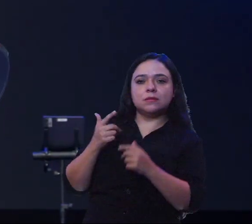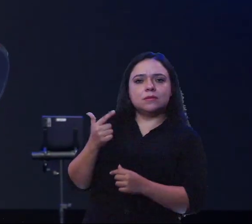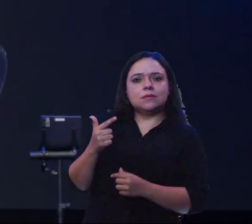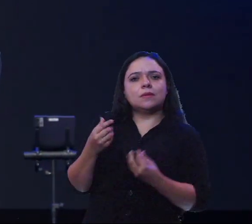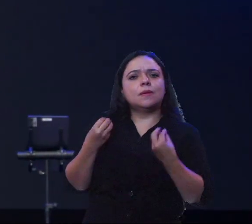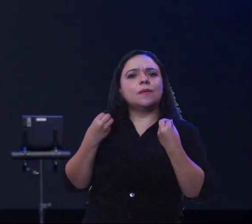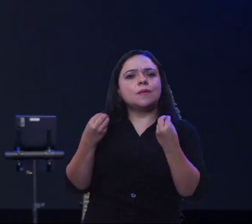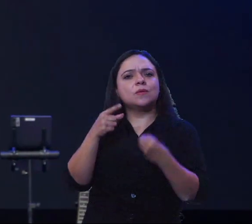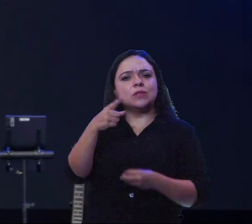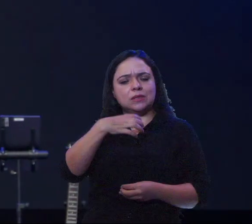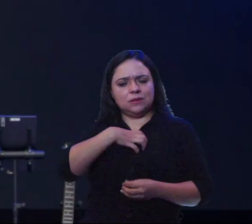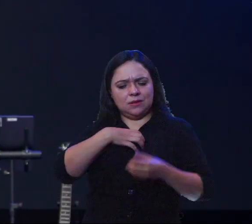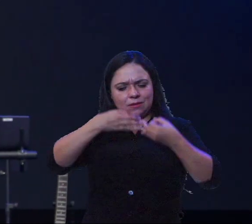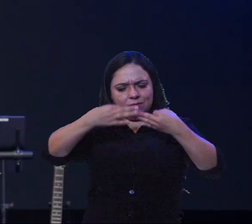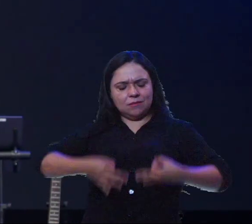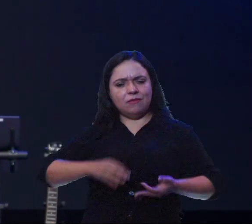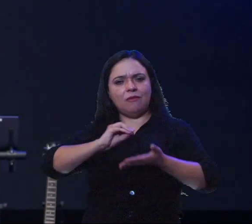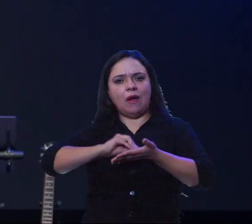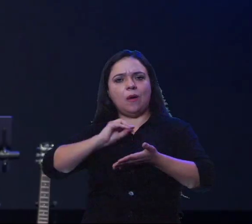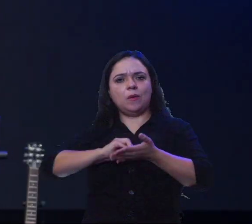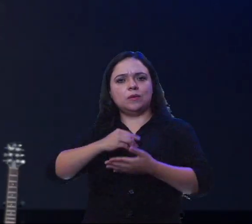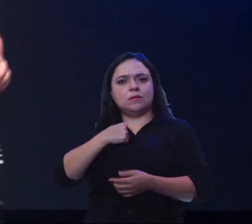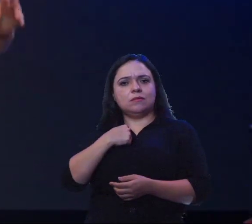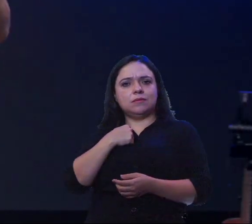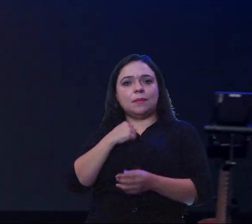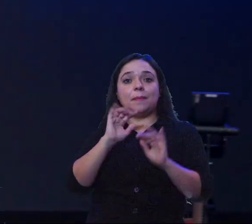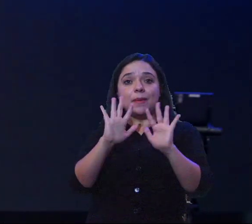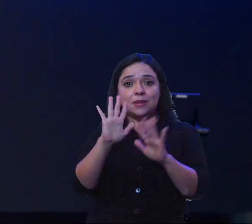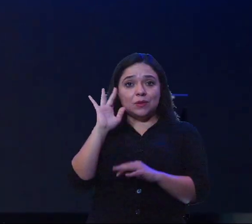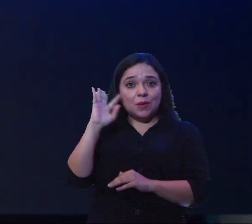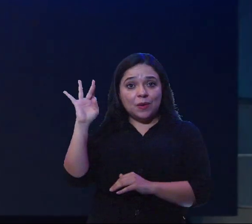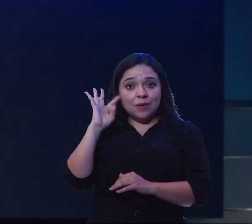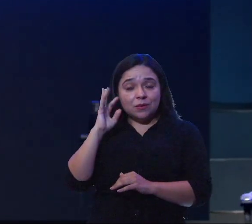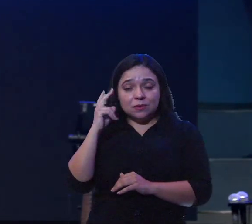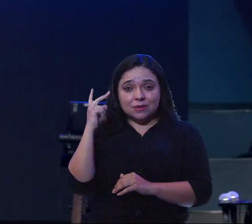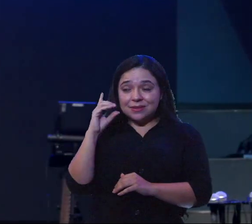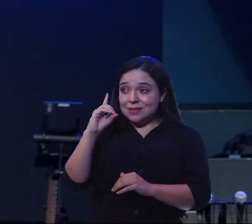Irmão, os sonhos de Deus acontecem no tempo dele.